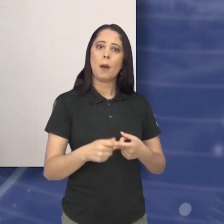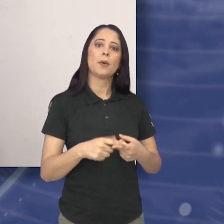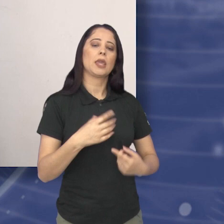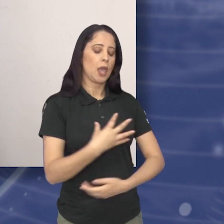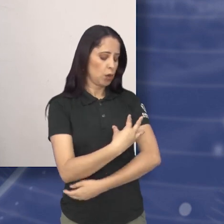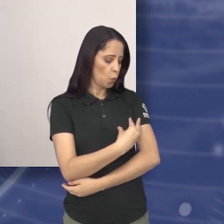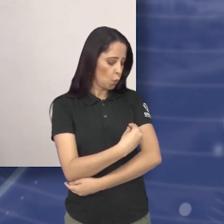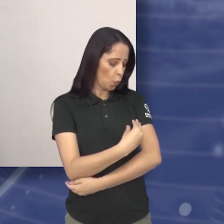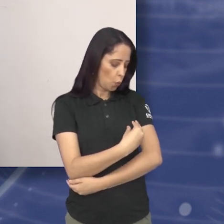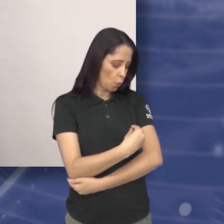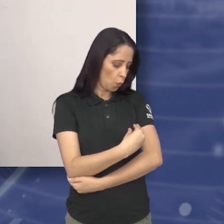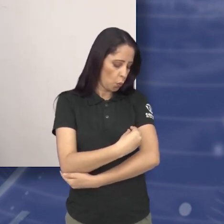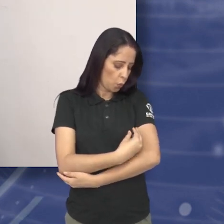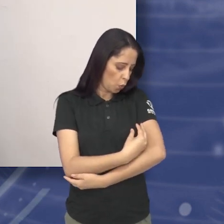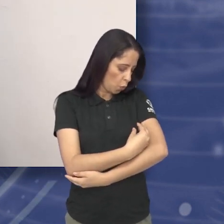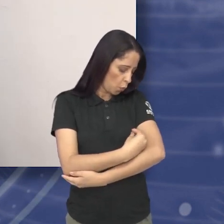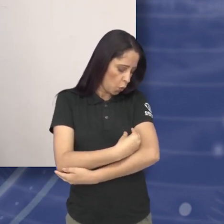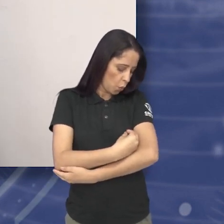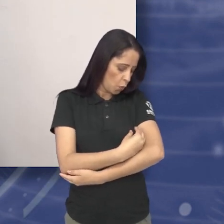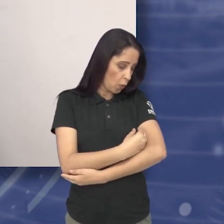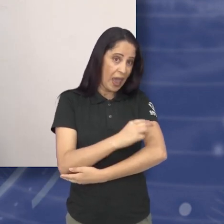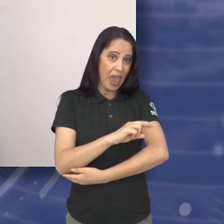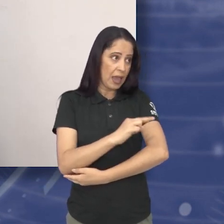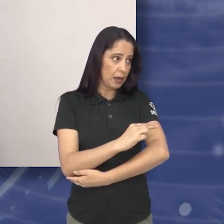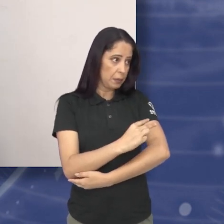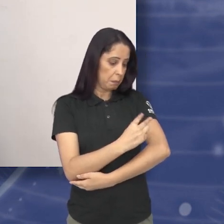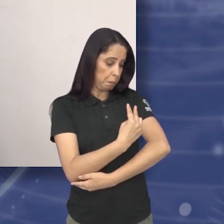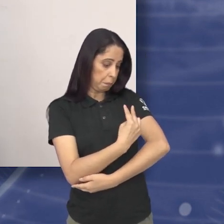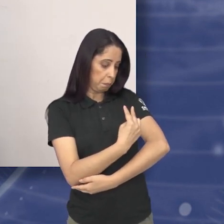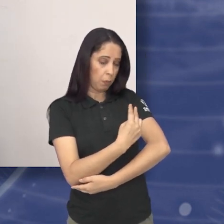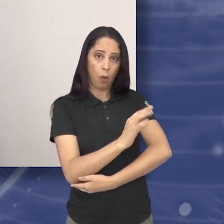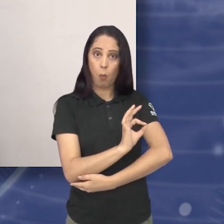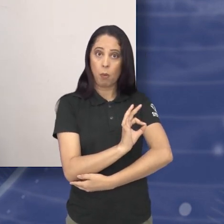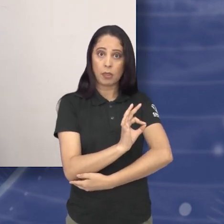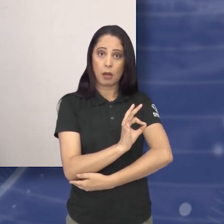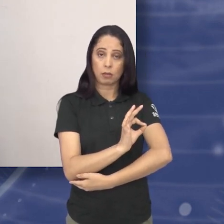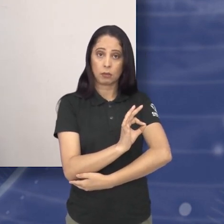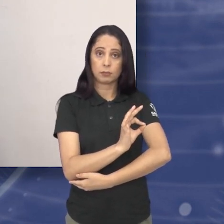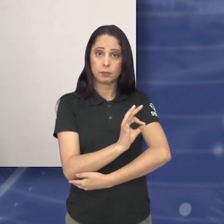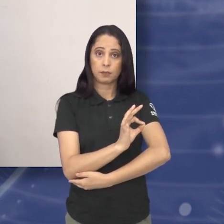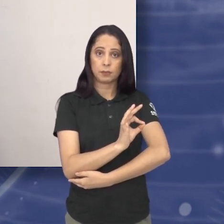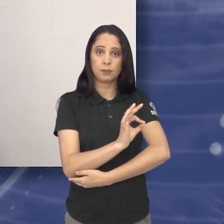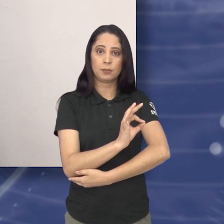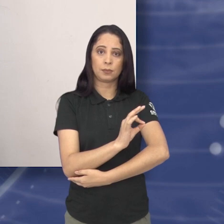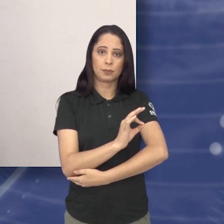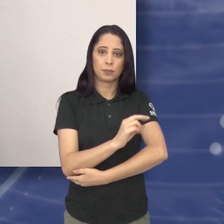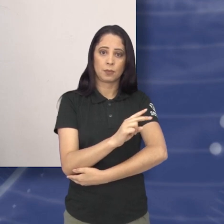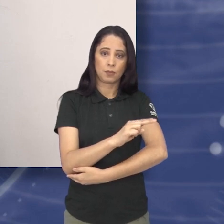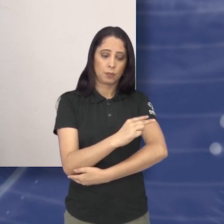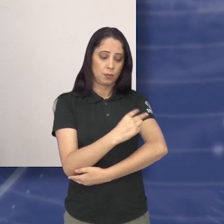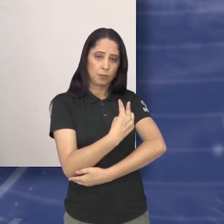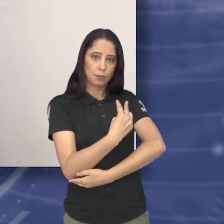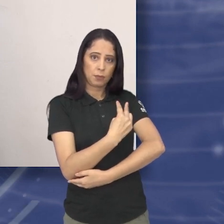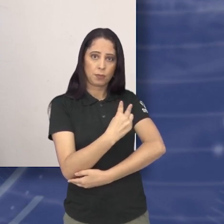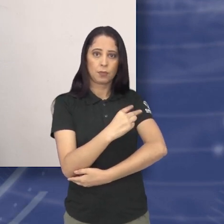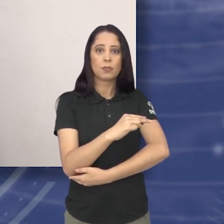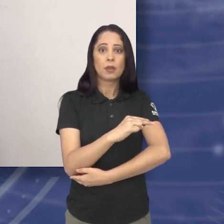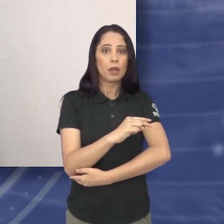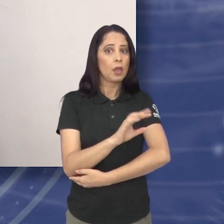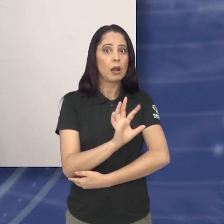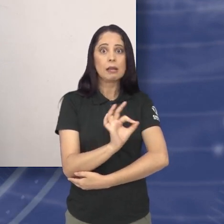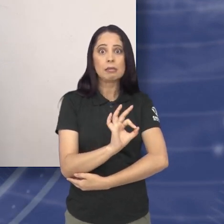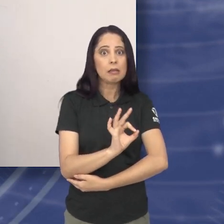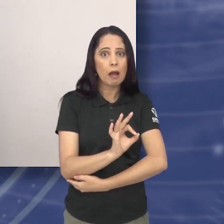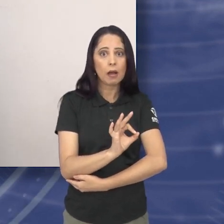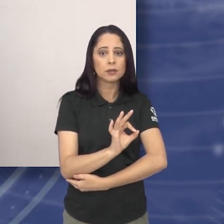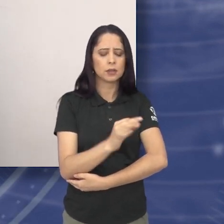comigo. Mesmo que eu chamasse atenção, brincasse, fizesse o que fosse, ele não queria trocar olhar comigo.